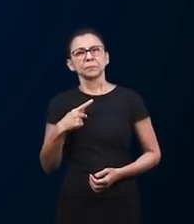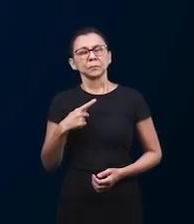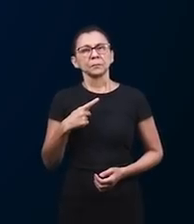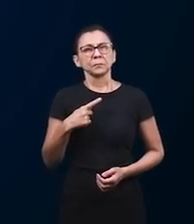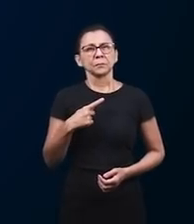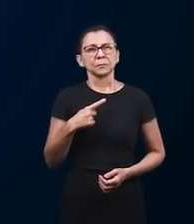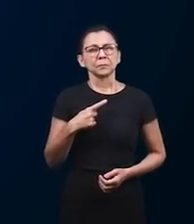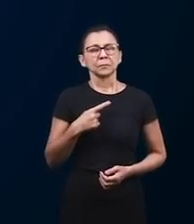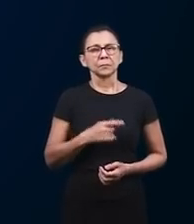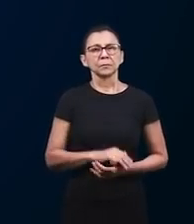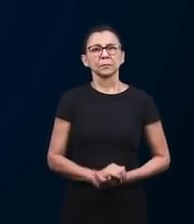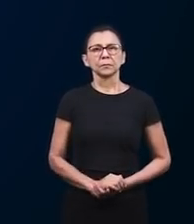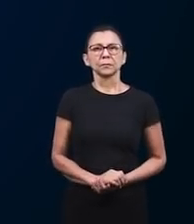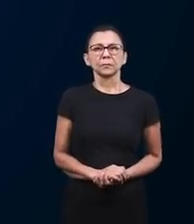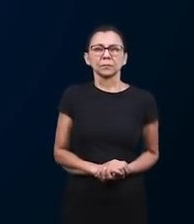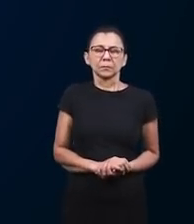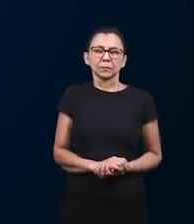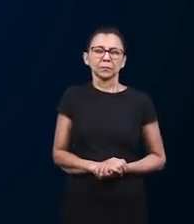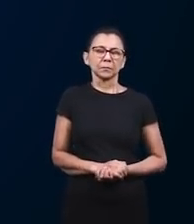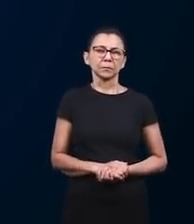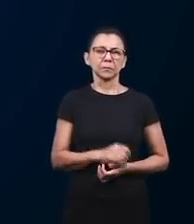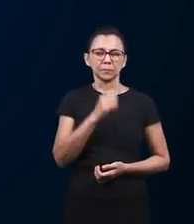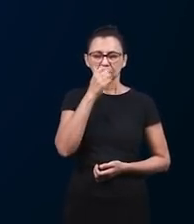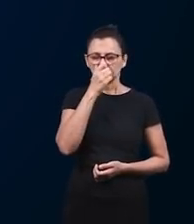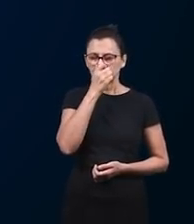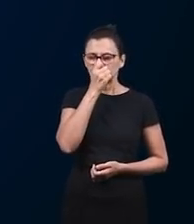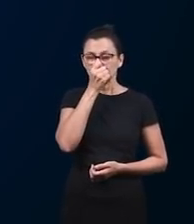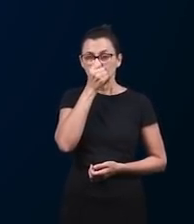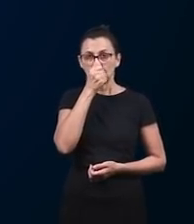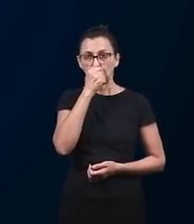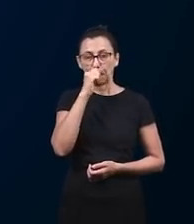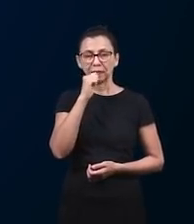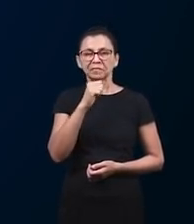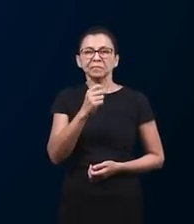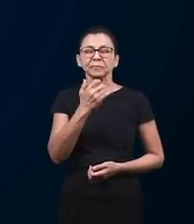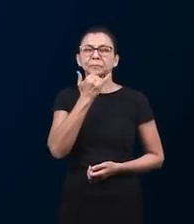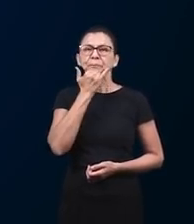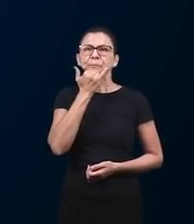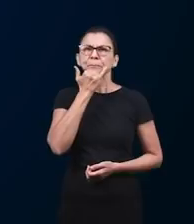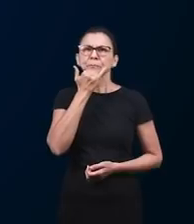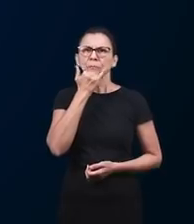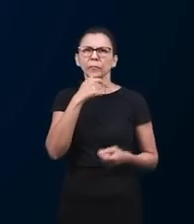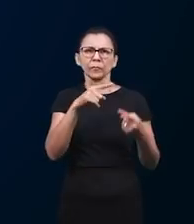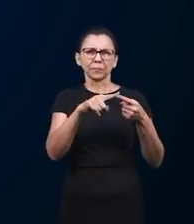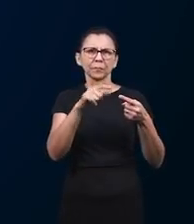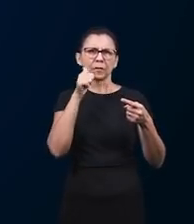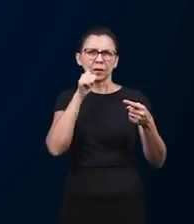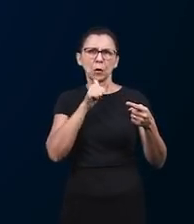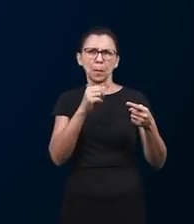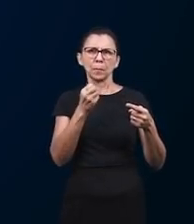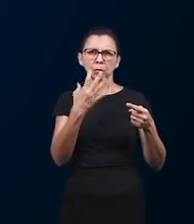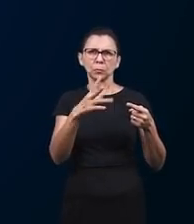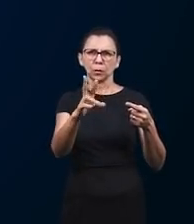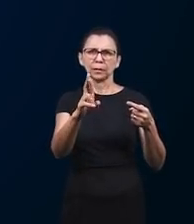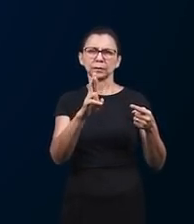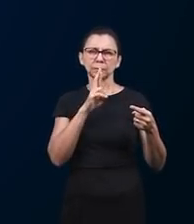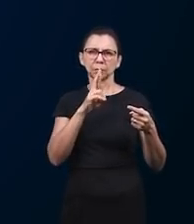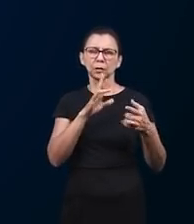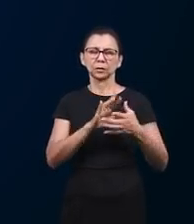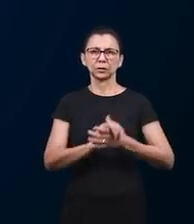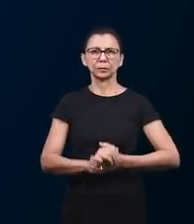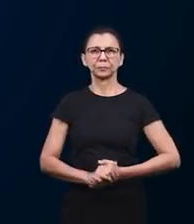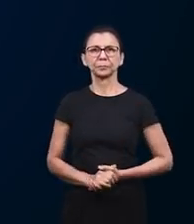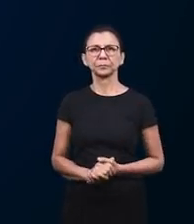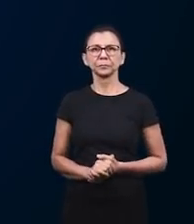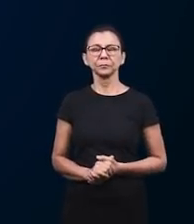Nós ouvimos a resposta da nossa irmã, querida irmã Miriam, e ela colocou muito bem que o que levou